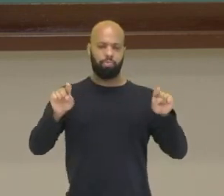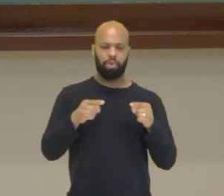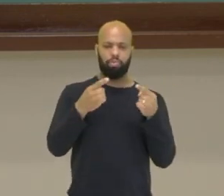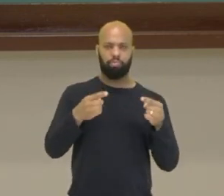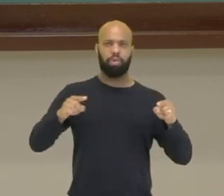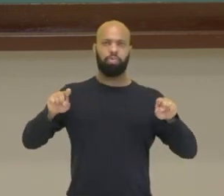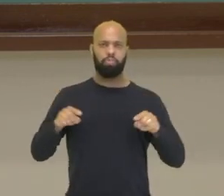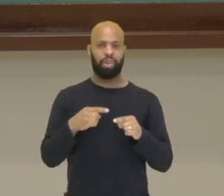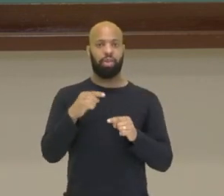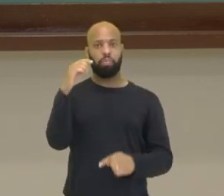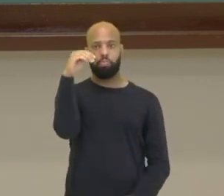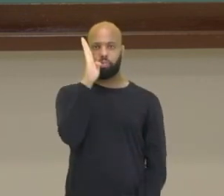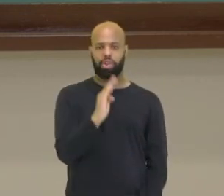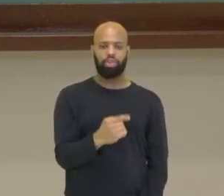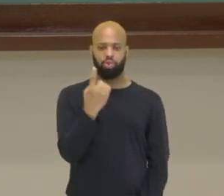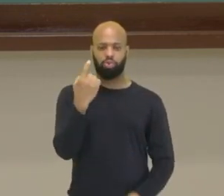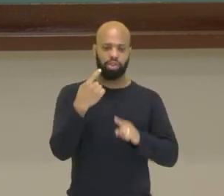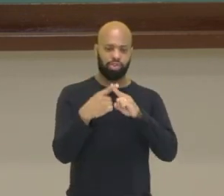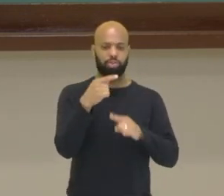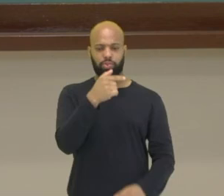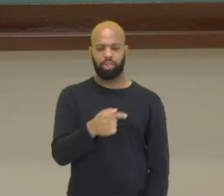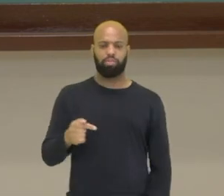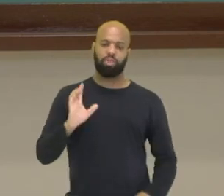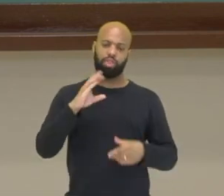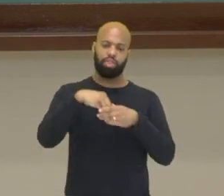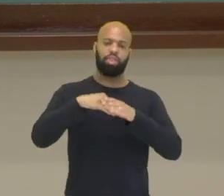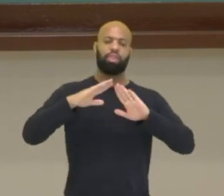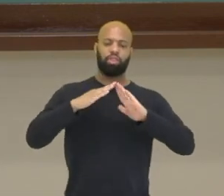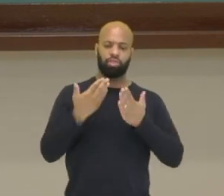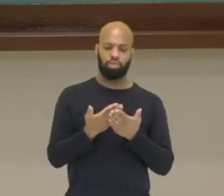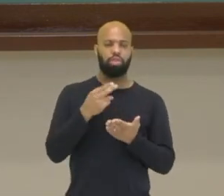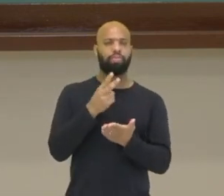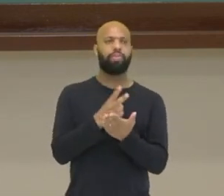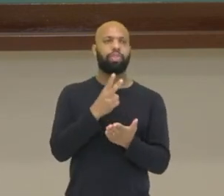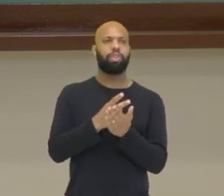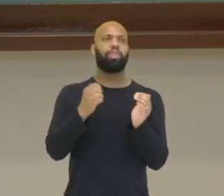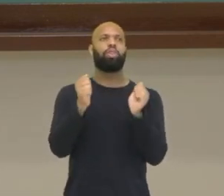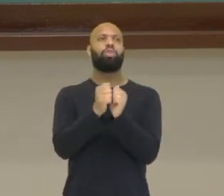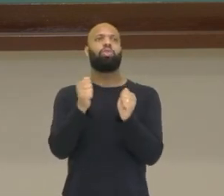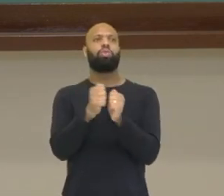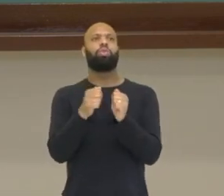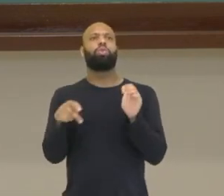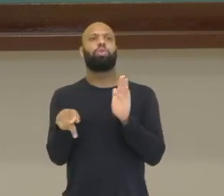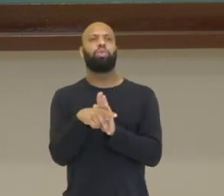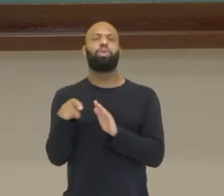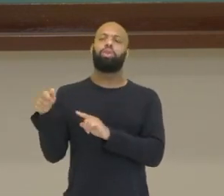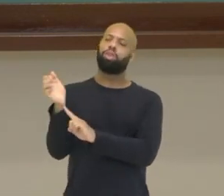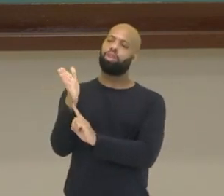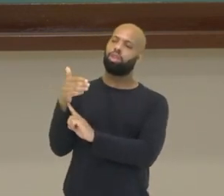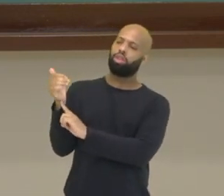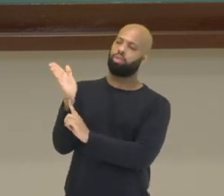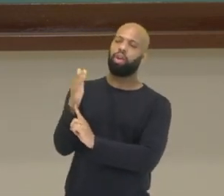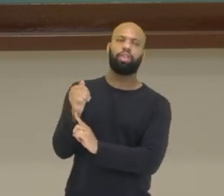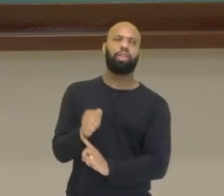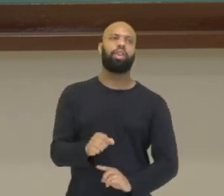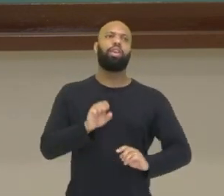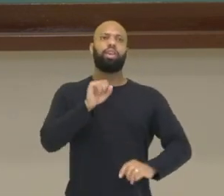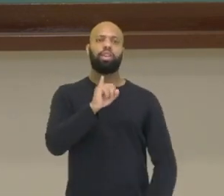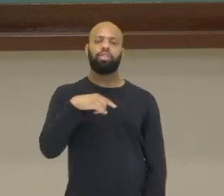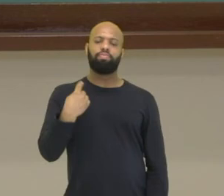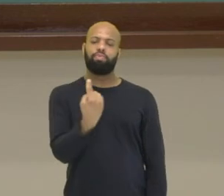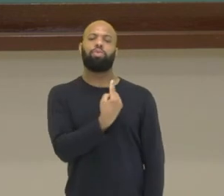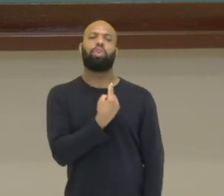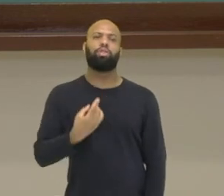menos uma vez por semana nas escolas. E isso é sempre acompanhado da nossa bandeira, né? Quando nós estamos